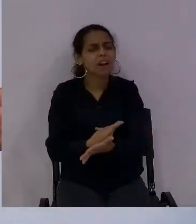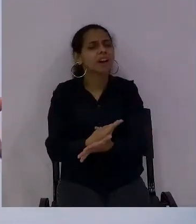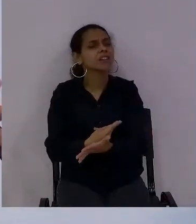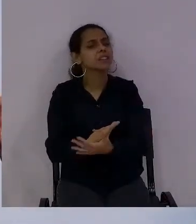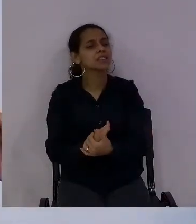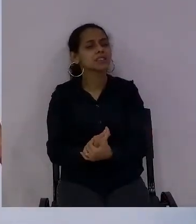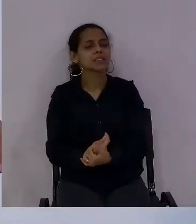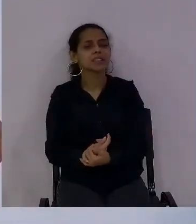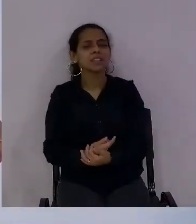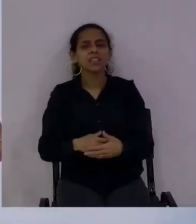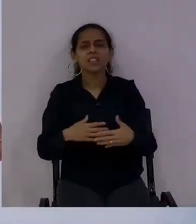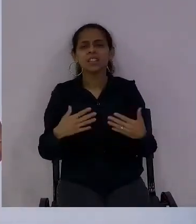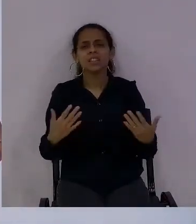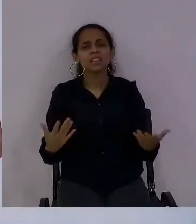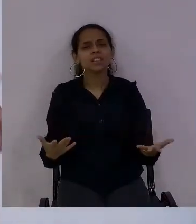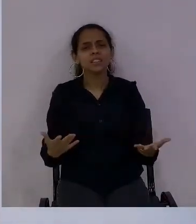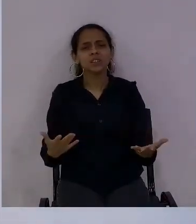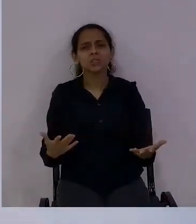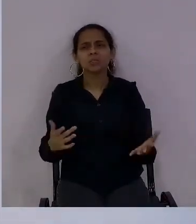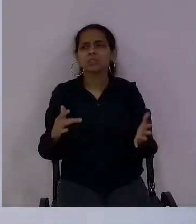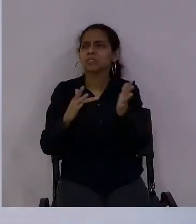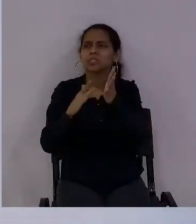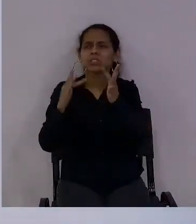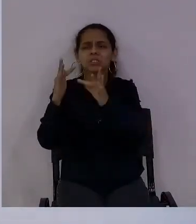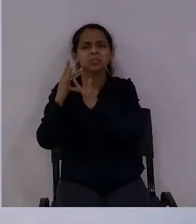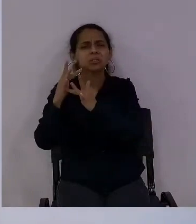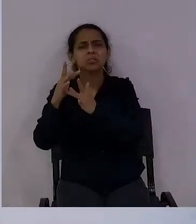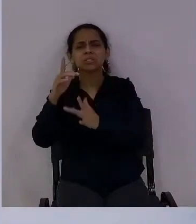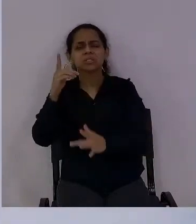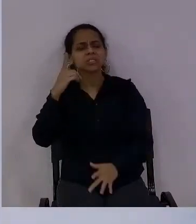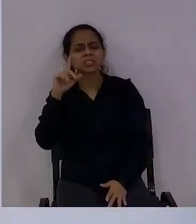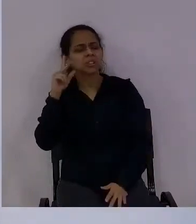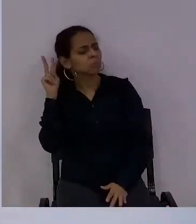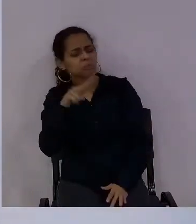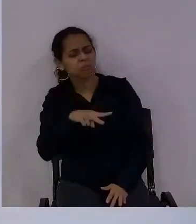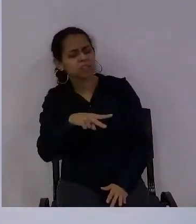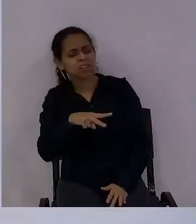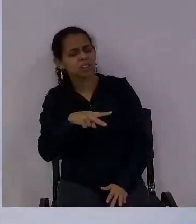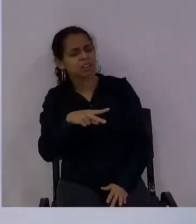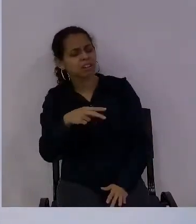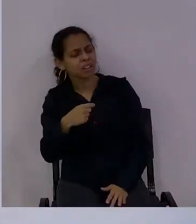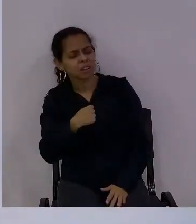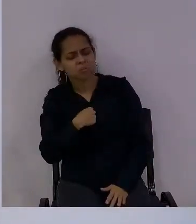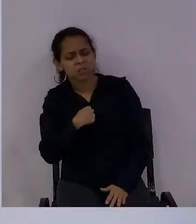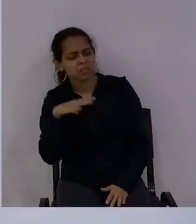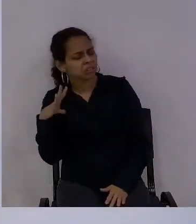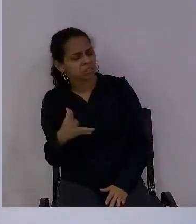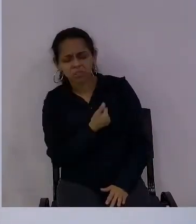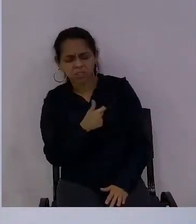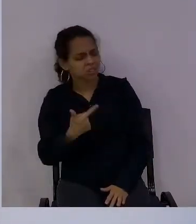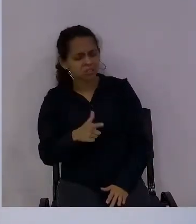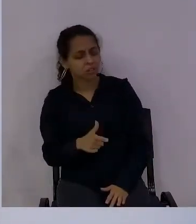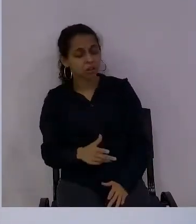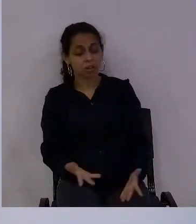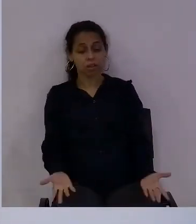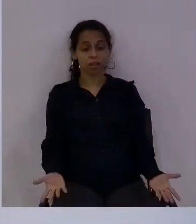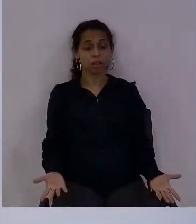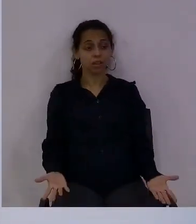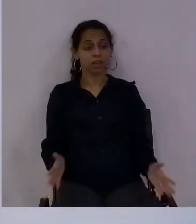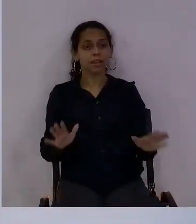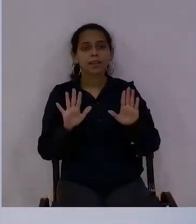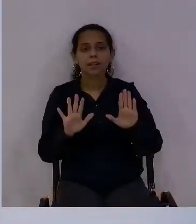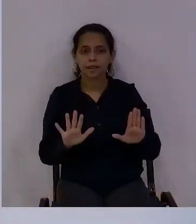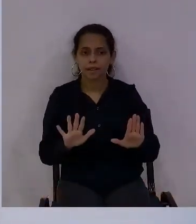acho que Deus nem vai me aceitar. Irmãos, quando nós admitimos isso para as nossas vidas, nós estamos ignorando o fato de